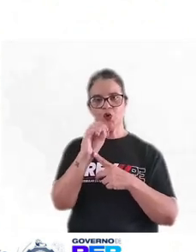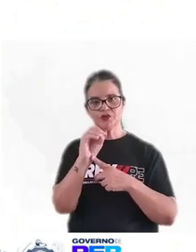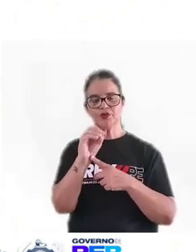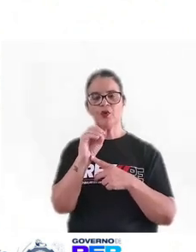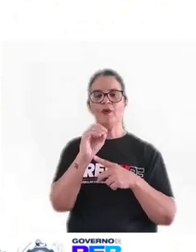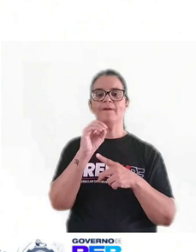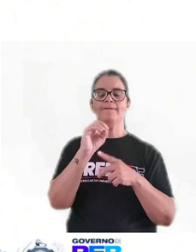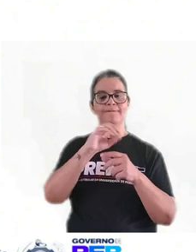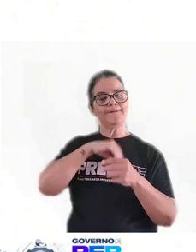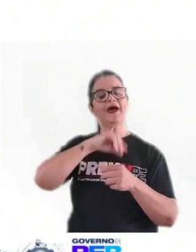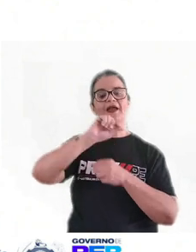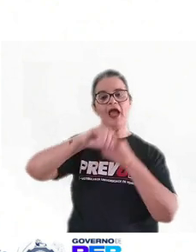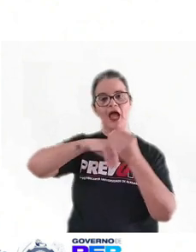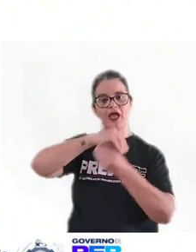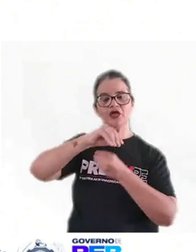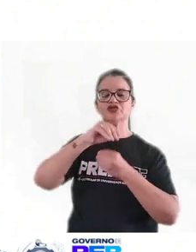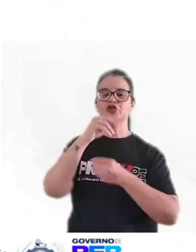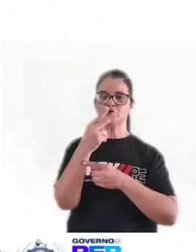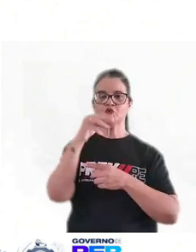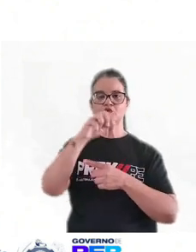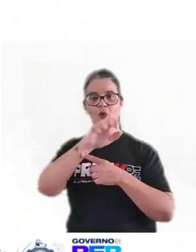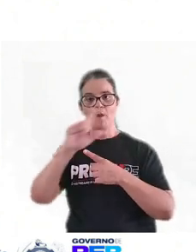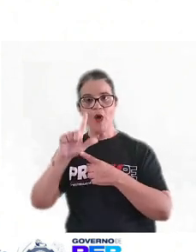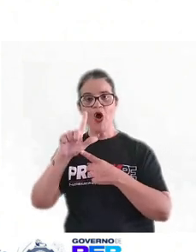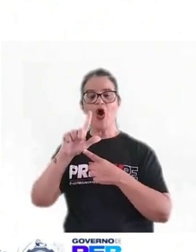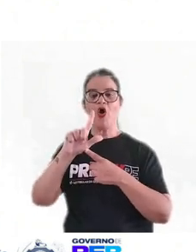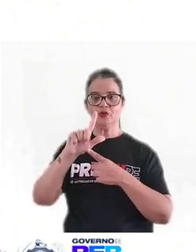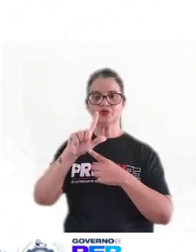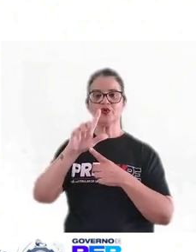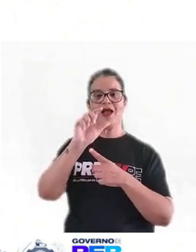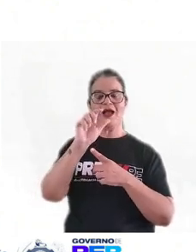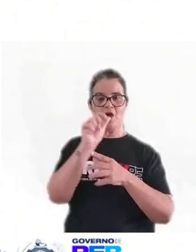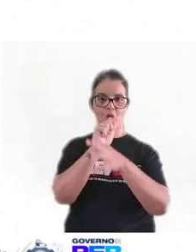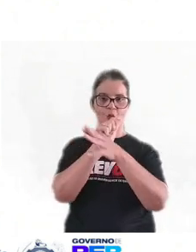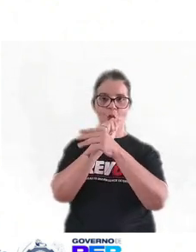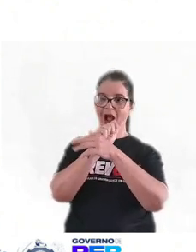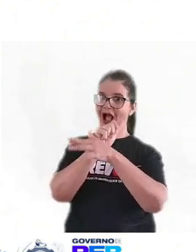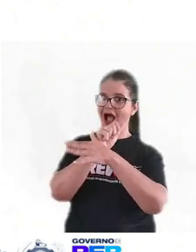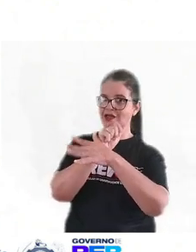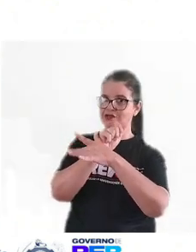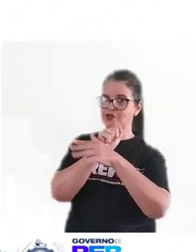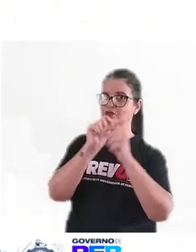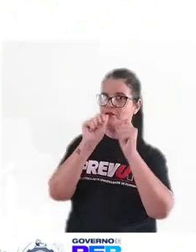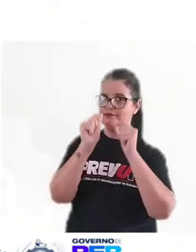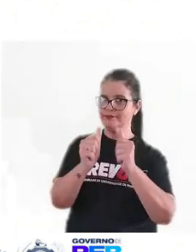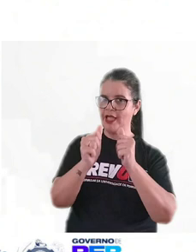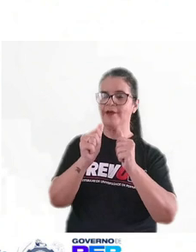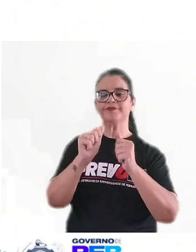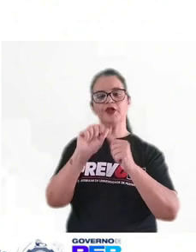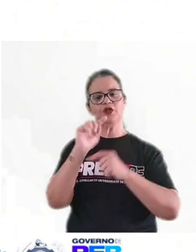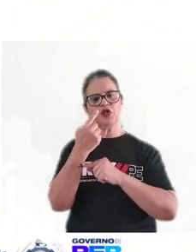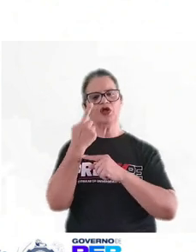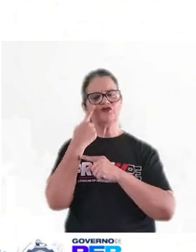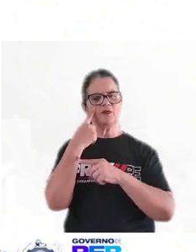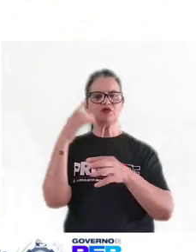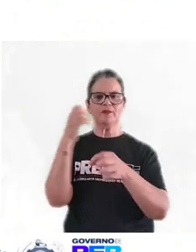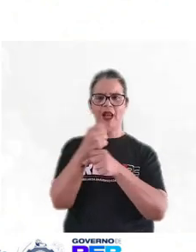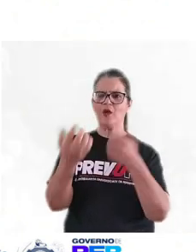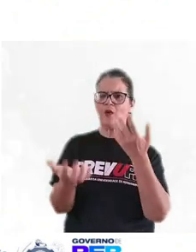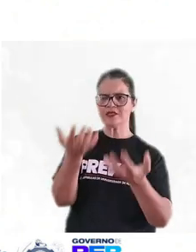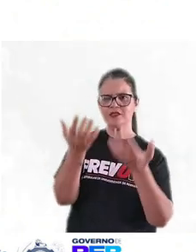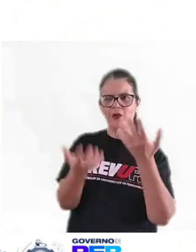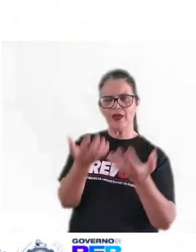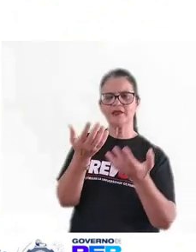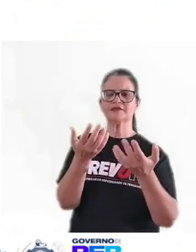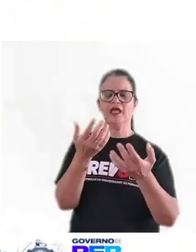mols de hidróxido para reagir com 2 mols de ácido. Então, nós